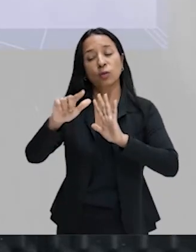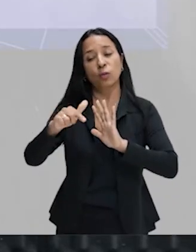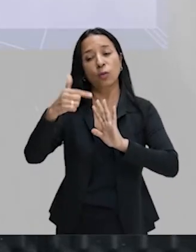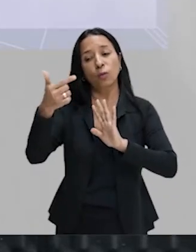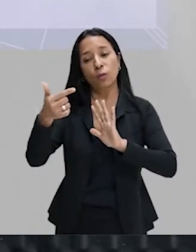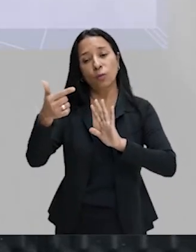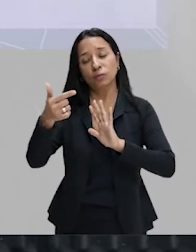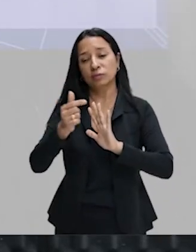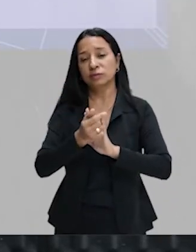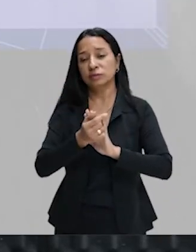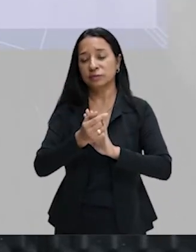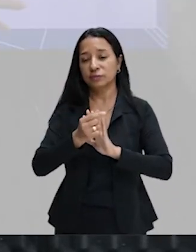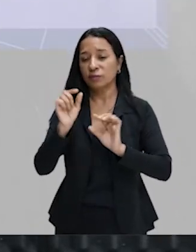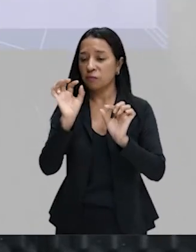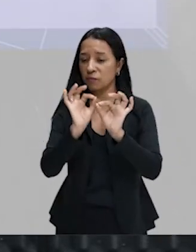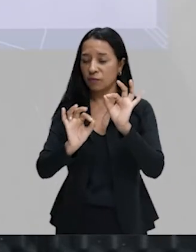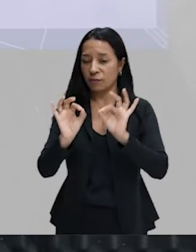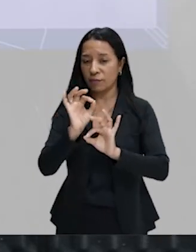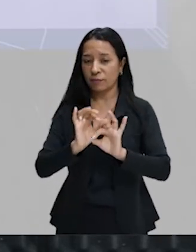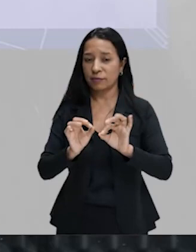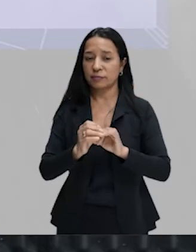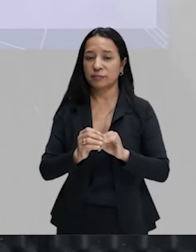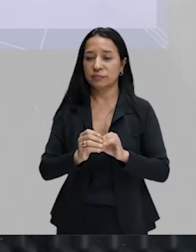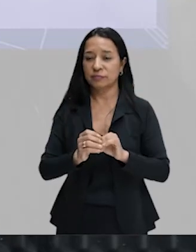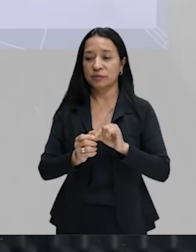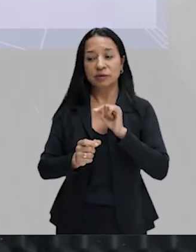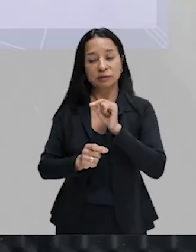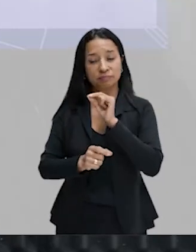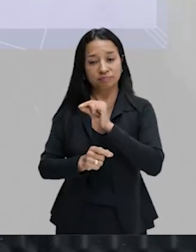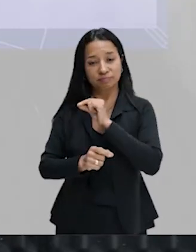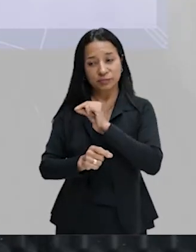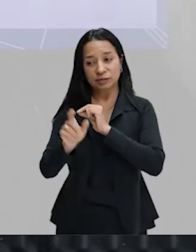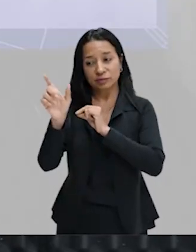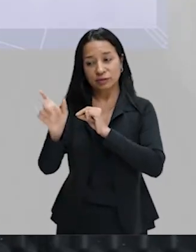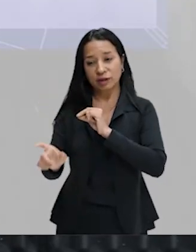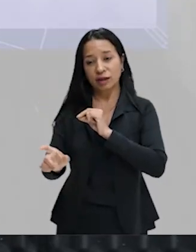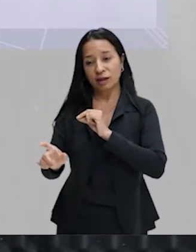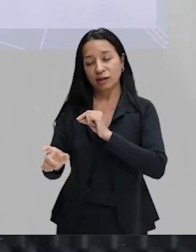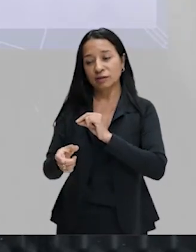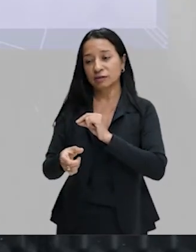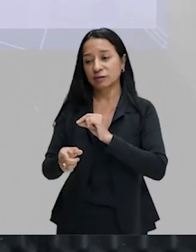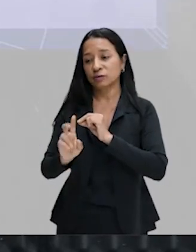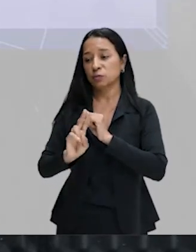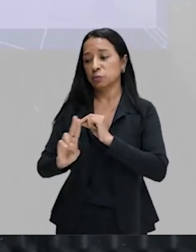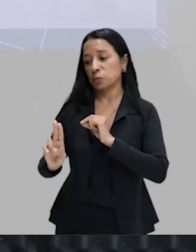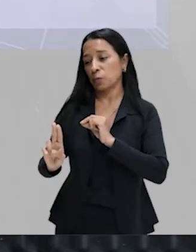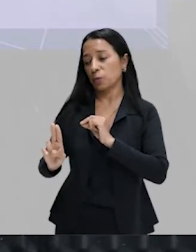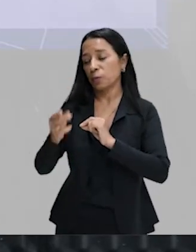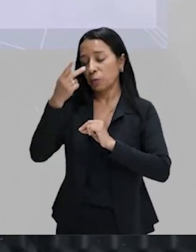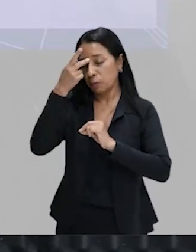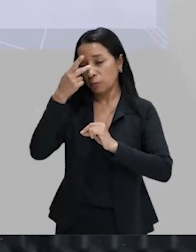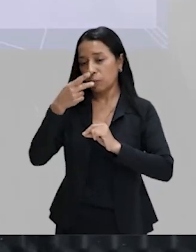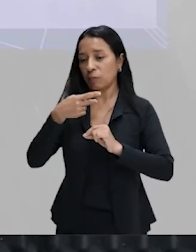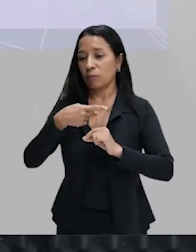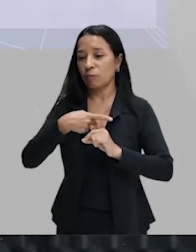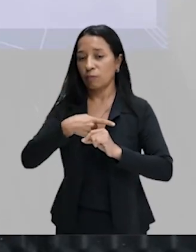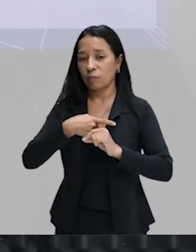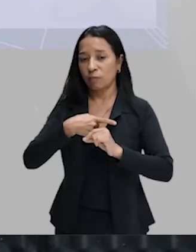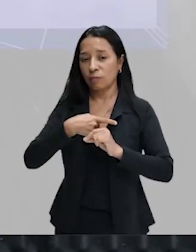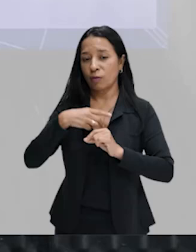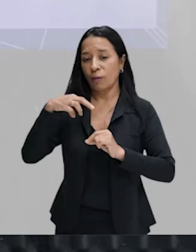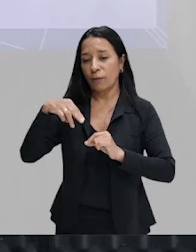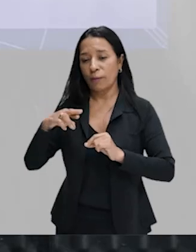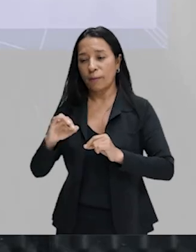dizer que esses que aí estão se autodenominando, porque eu disse, né, o Mário Quintana ficava um pouco à parte